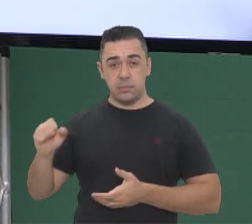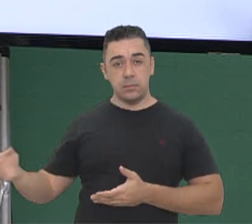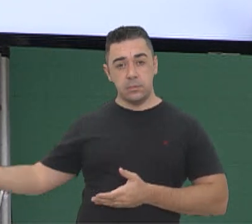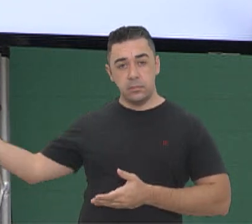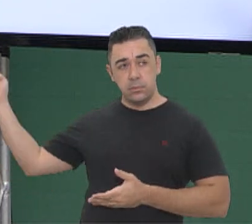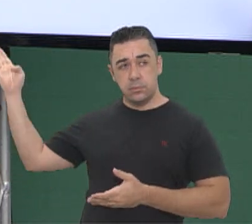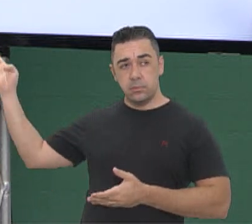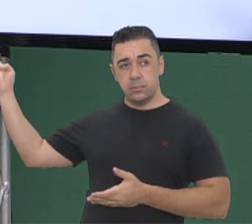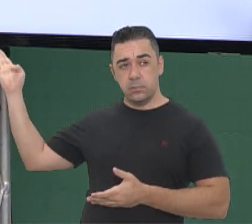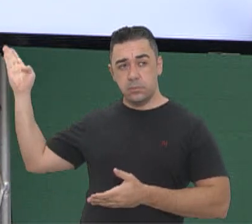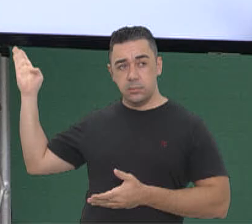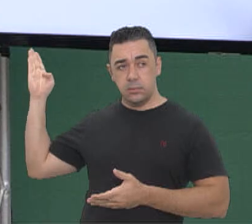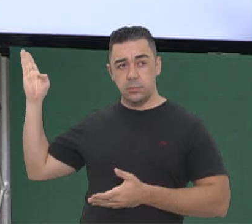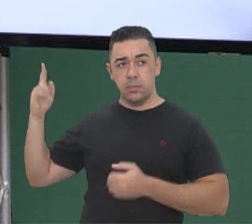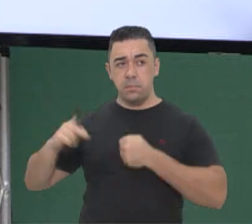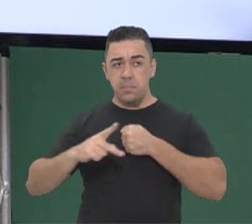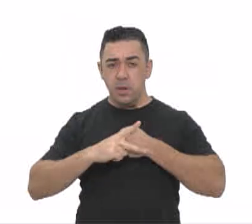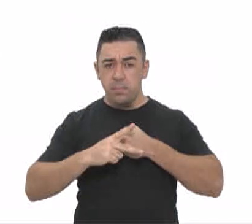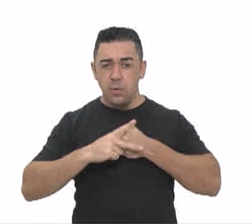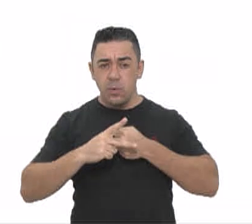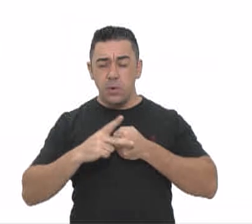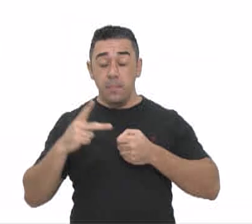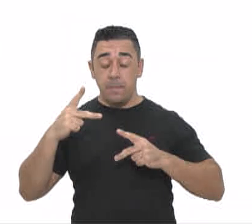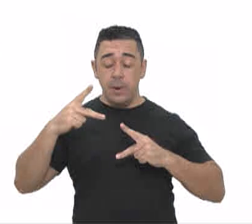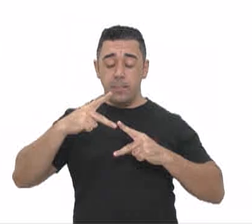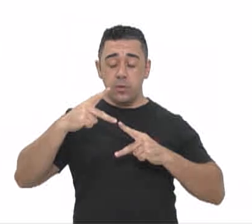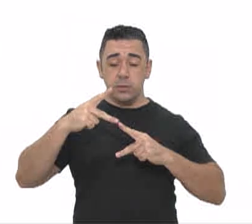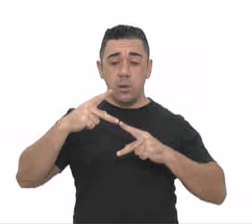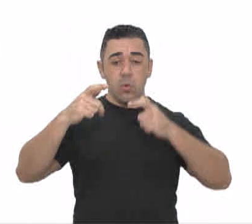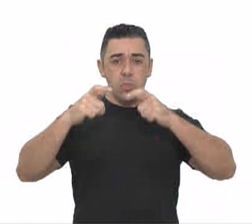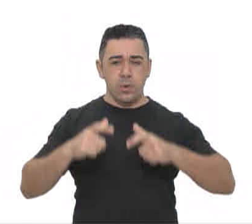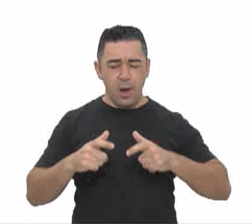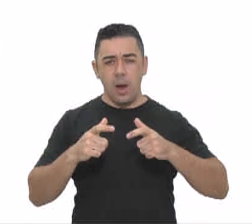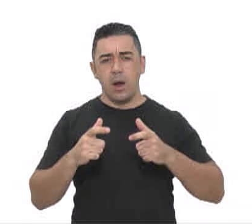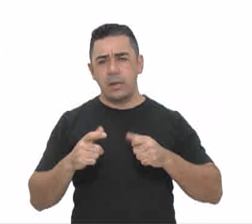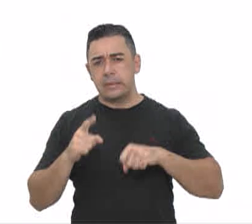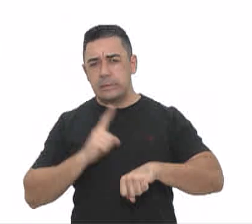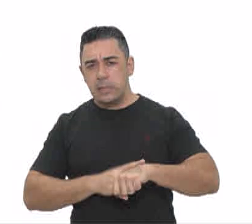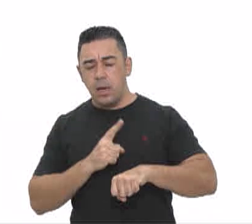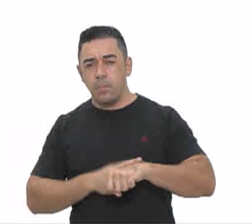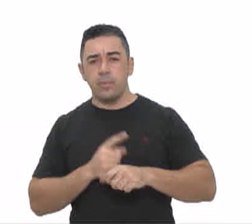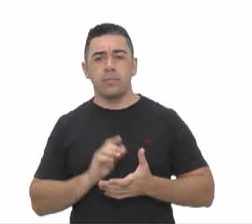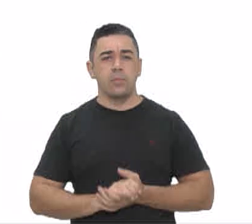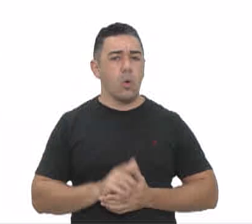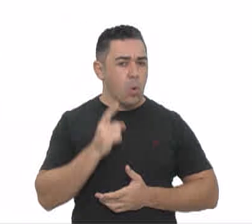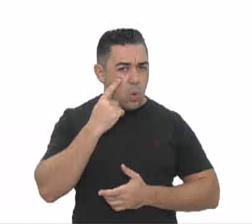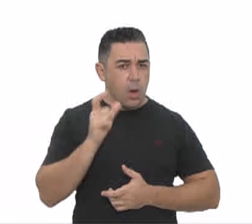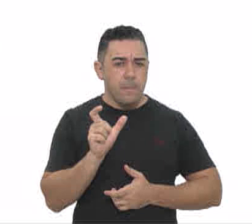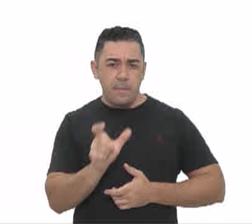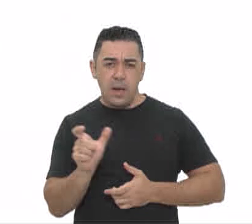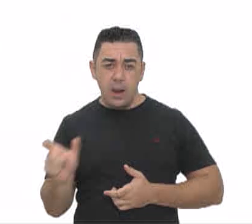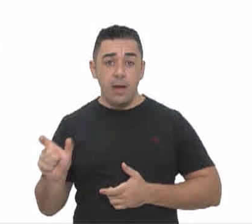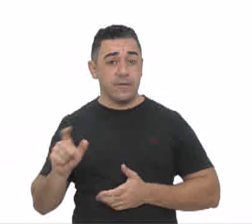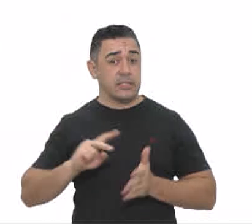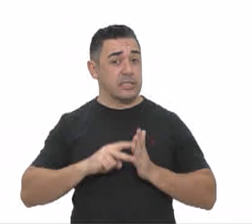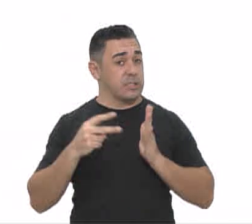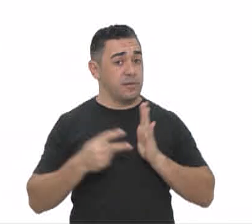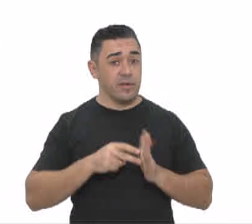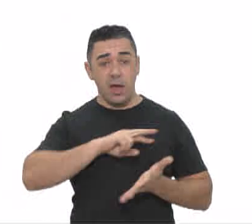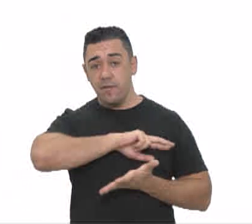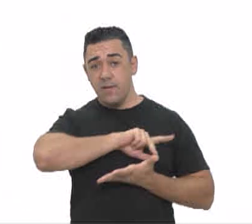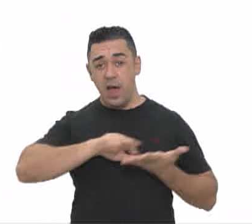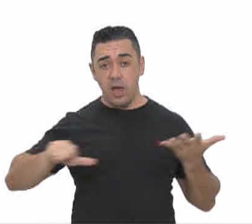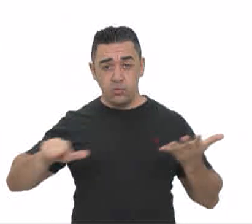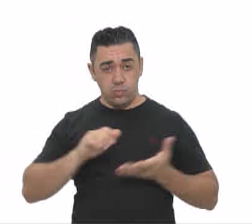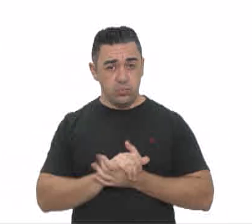indica espaço, tempo, uma situação posterior. Mas vejam como nós temos palavras que podem significar mais de uma